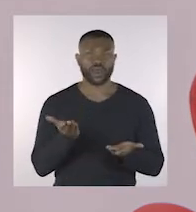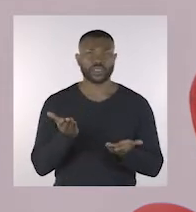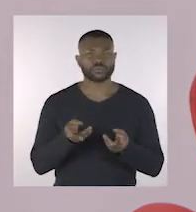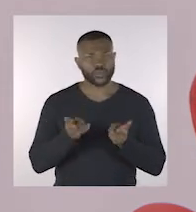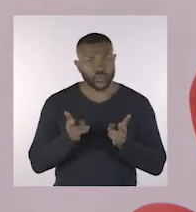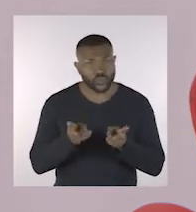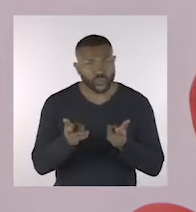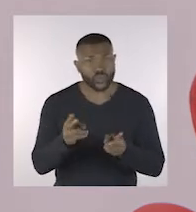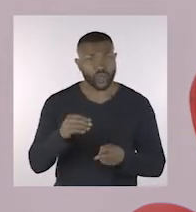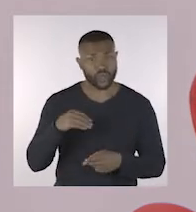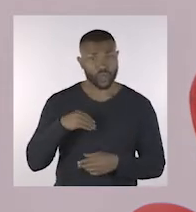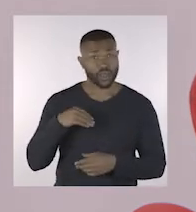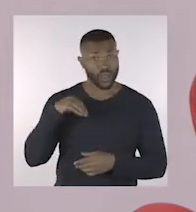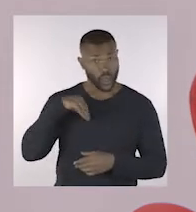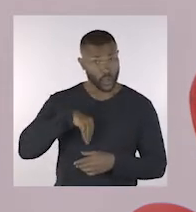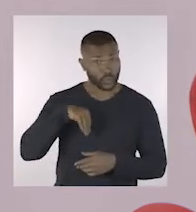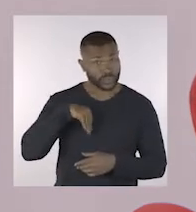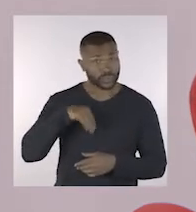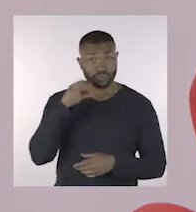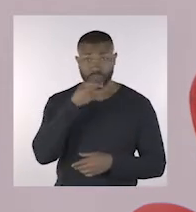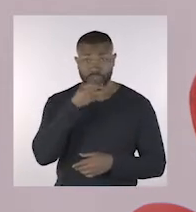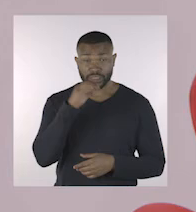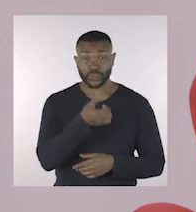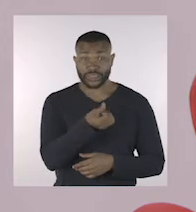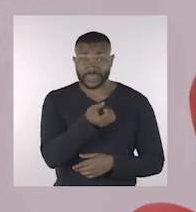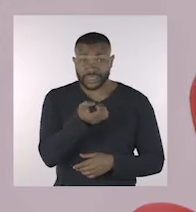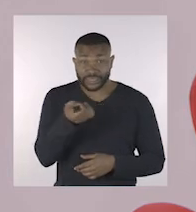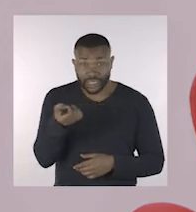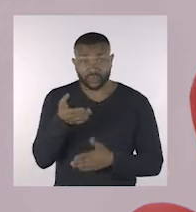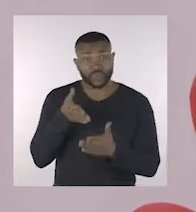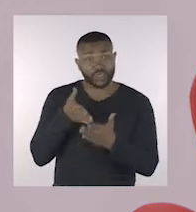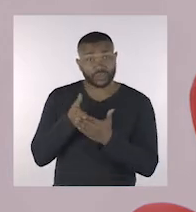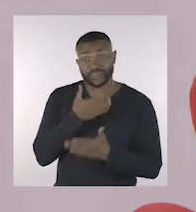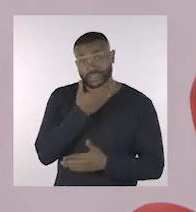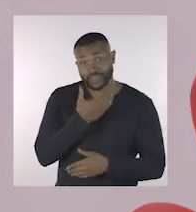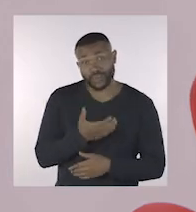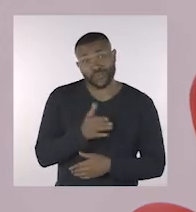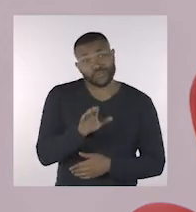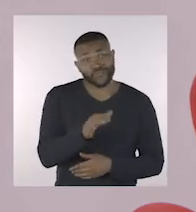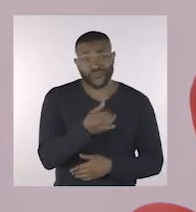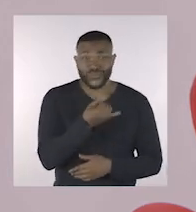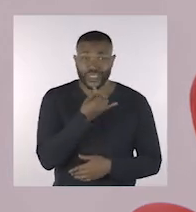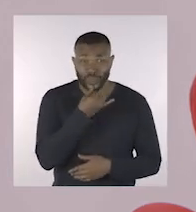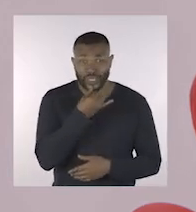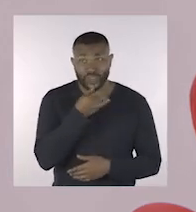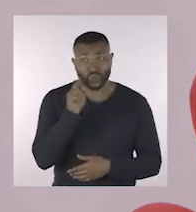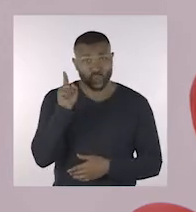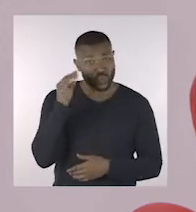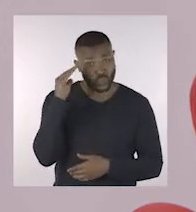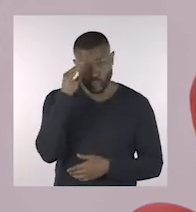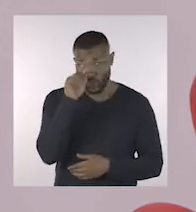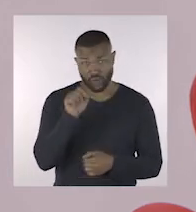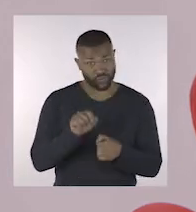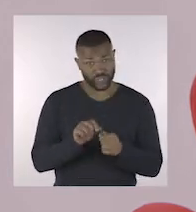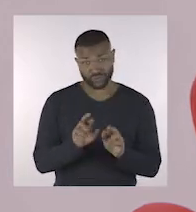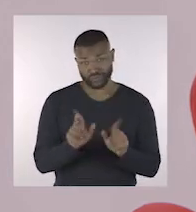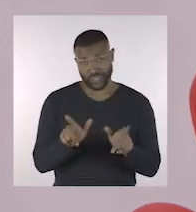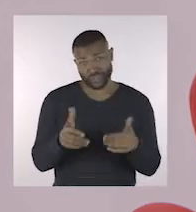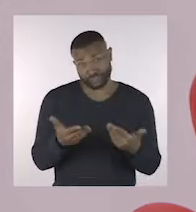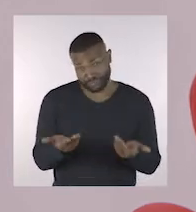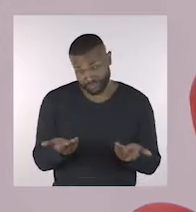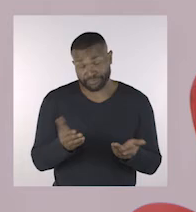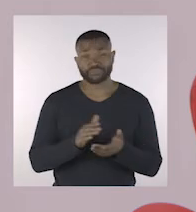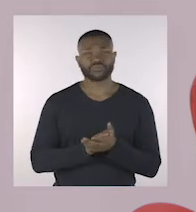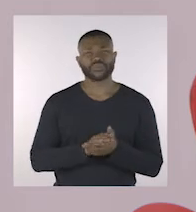pela prorrogação do auxílio emergencial no valor de 600 reais até dezembro infelizmente não é isso que vai fazer o